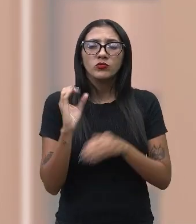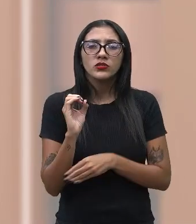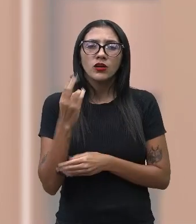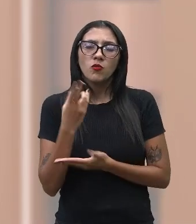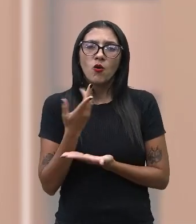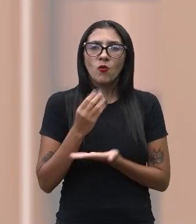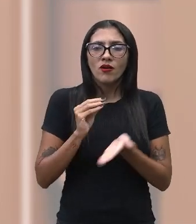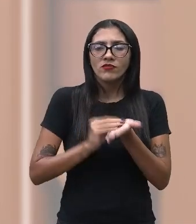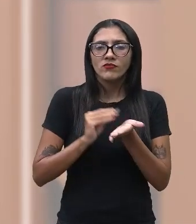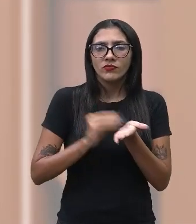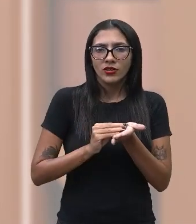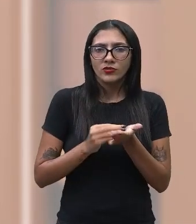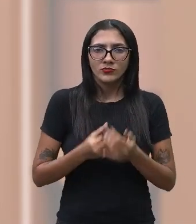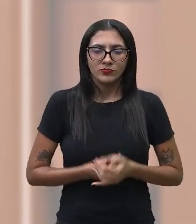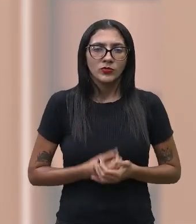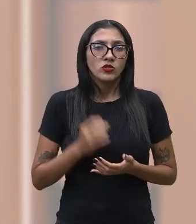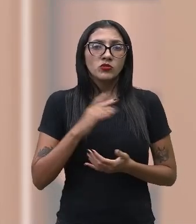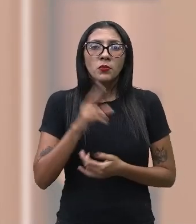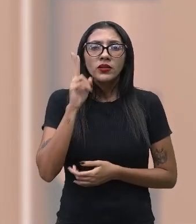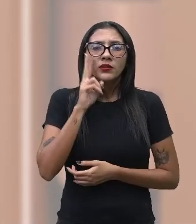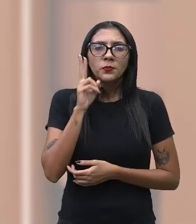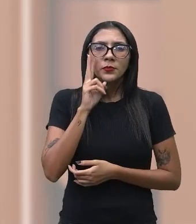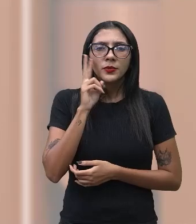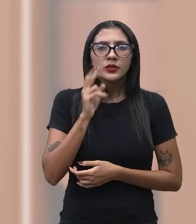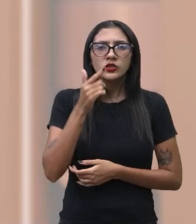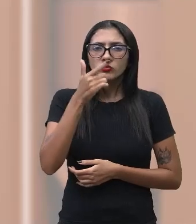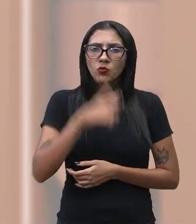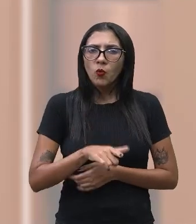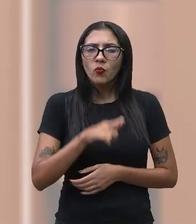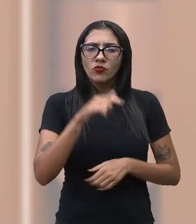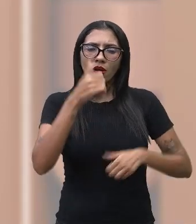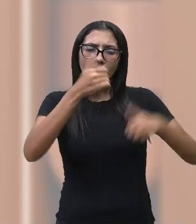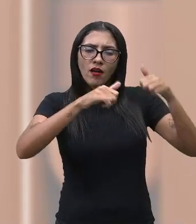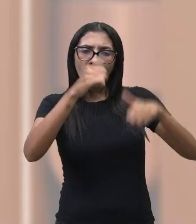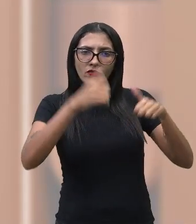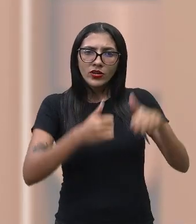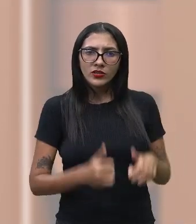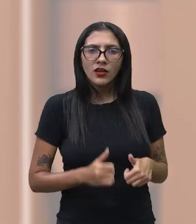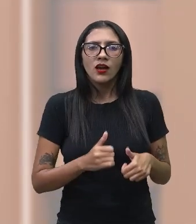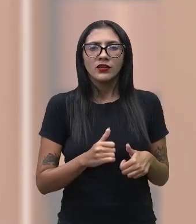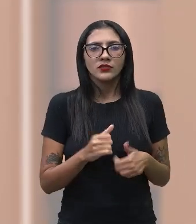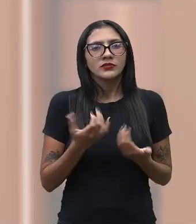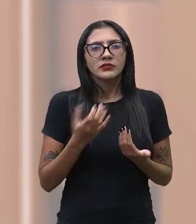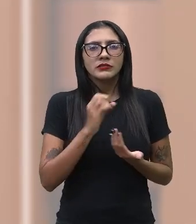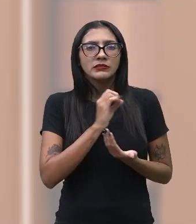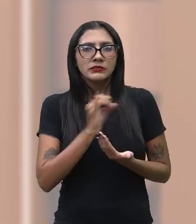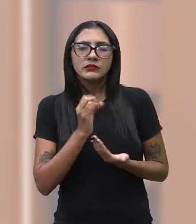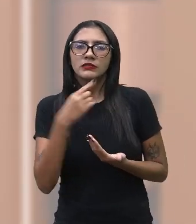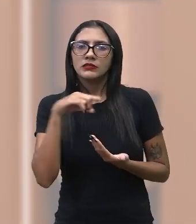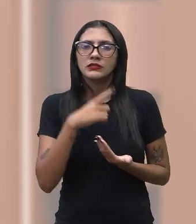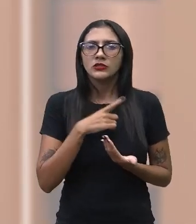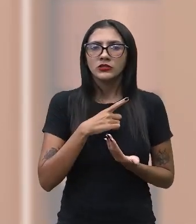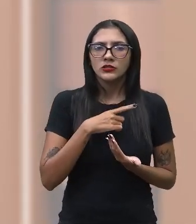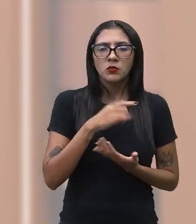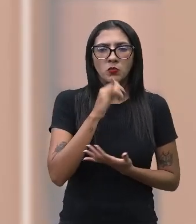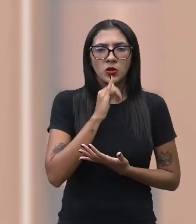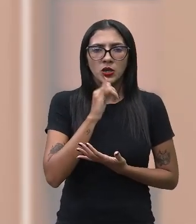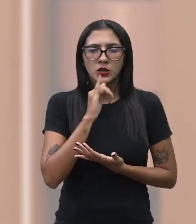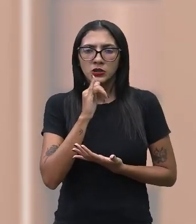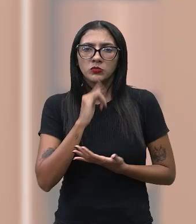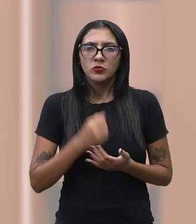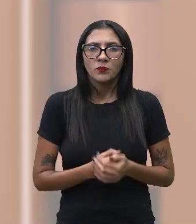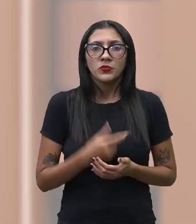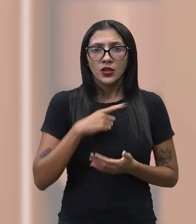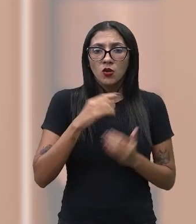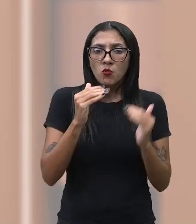para revisar, para avaliar, né, se esses compromissos eles estavam sendo